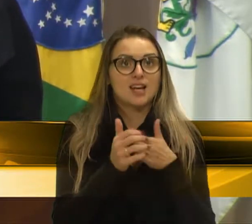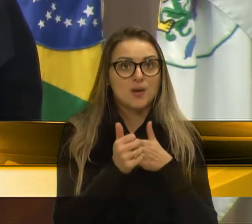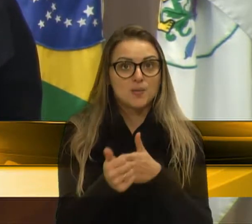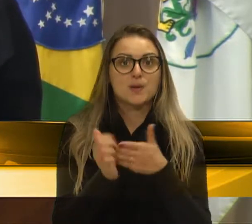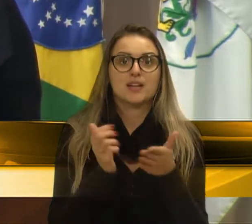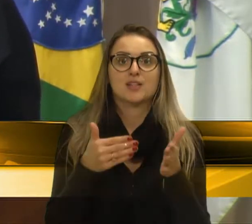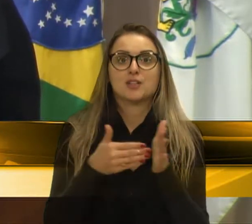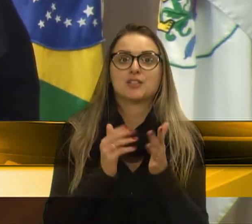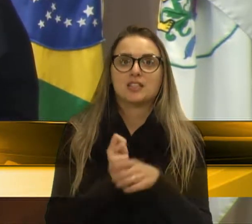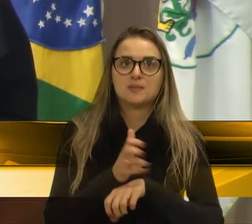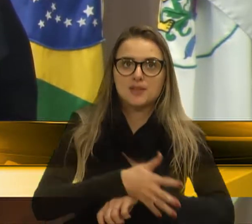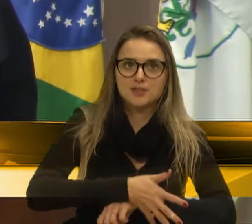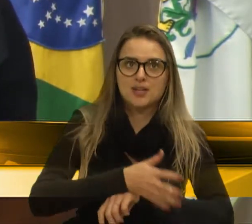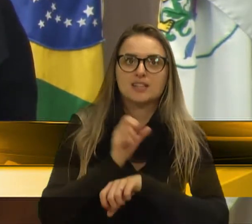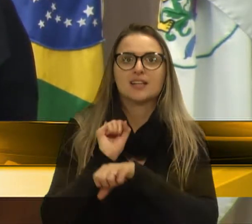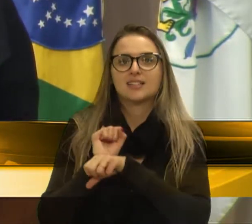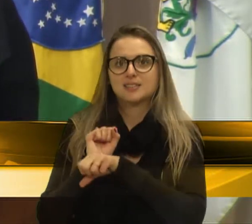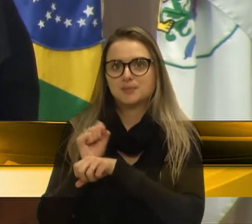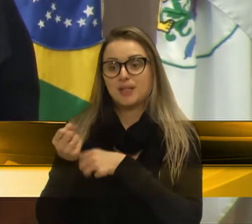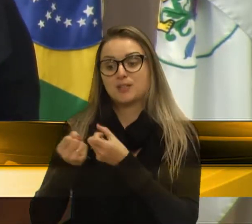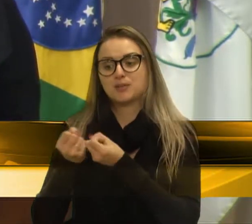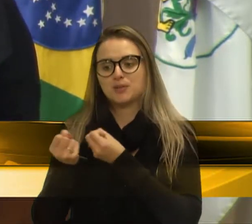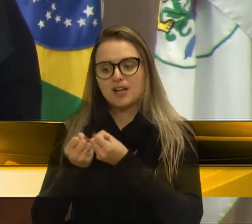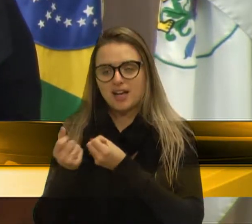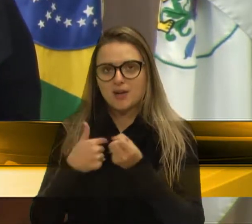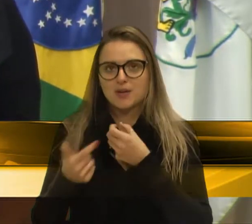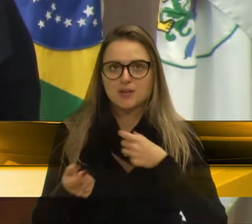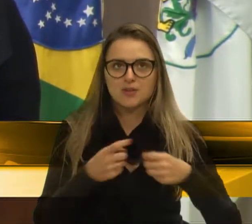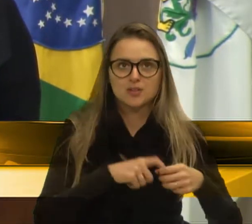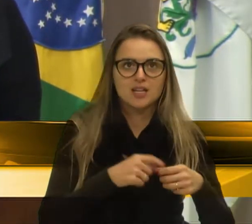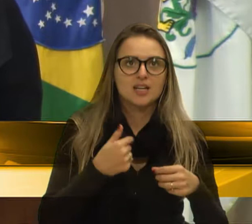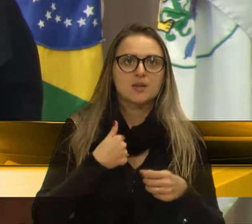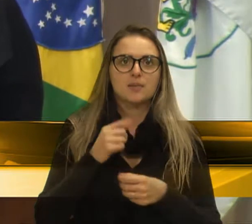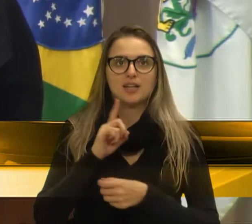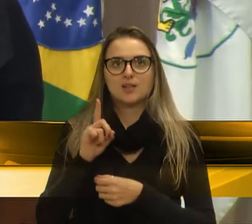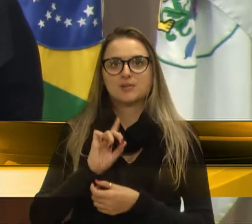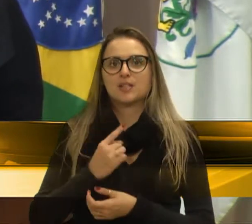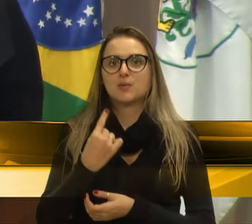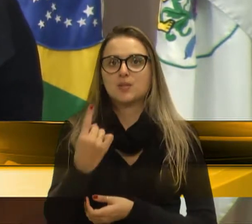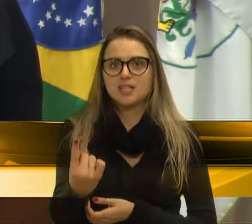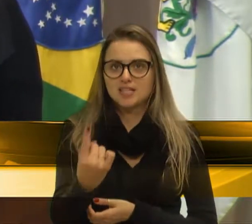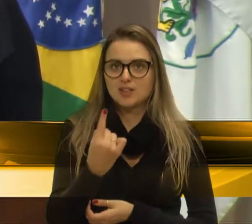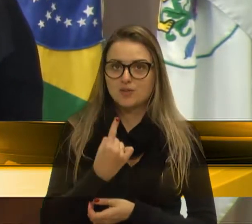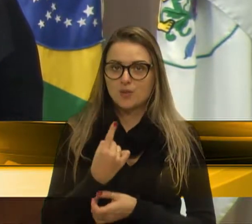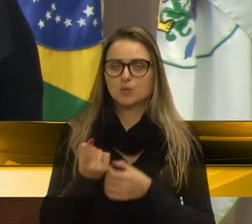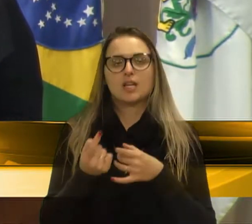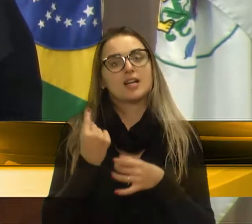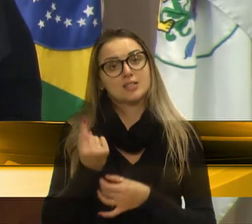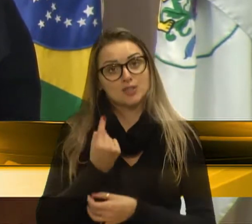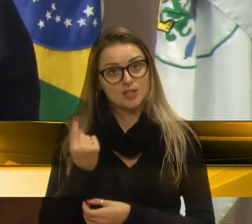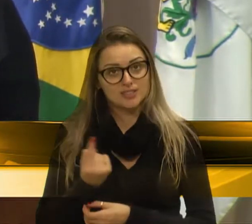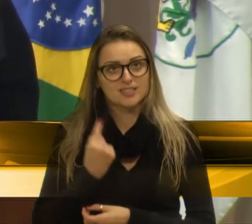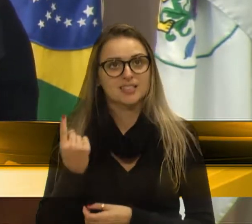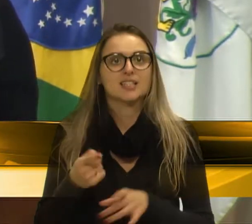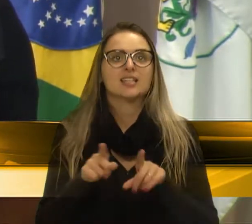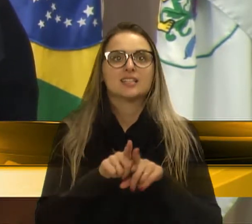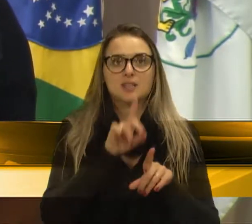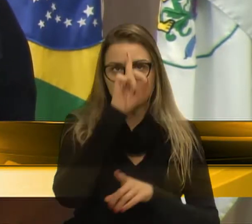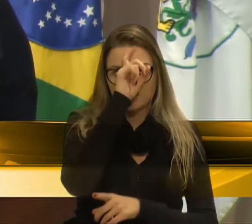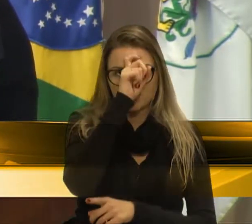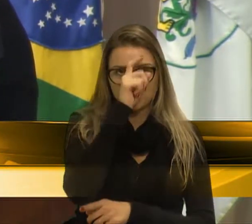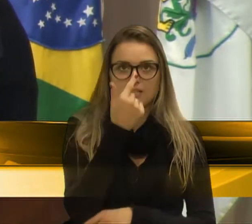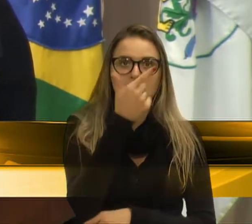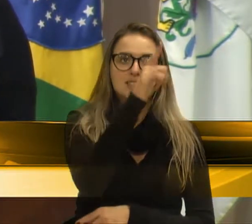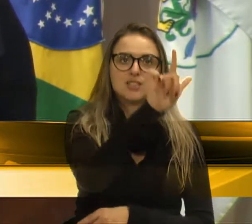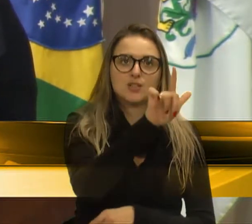hospital, ficou esperando no carro para que eu não fosse sozinha, né? Inclusive em hospitais em outra cidade